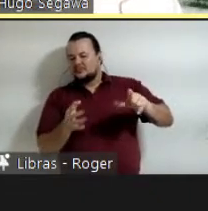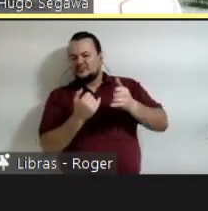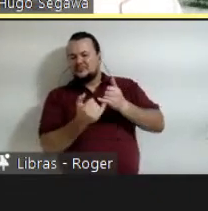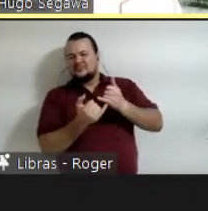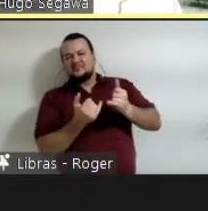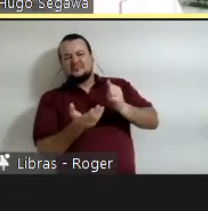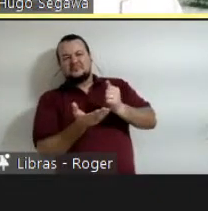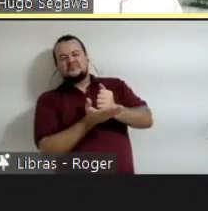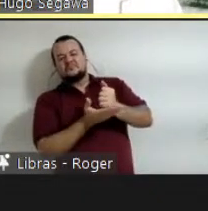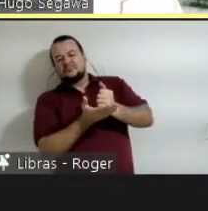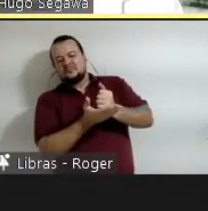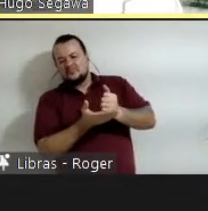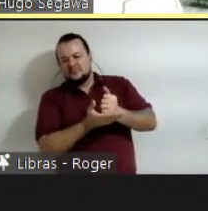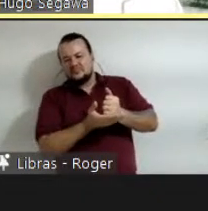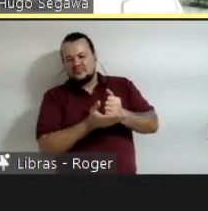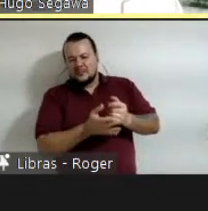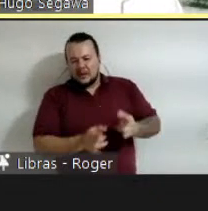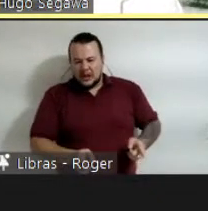o Piloti,